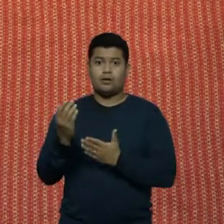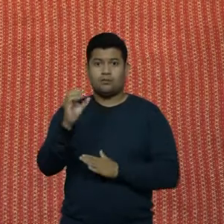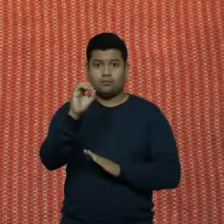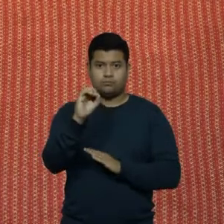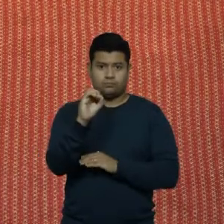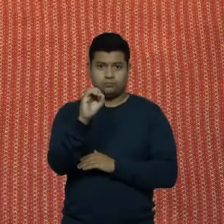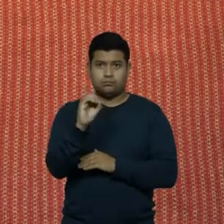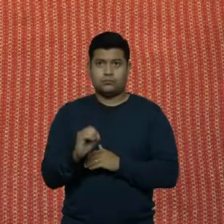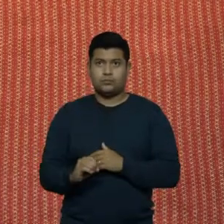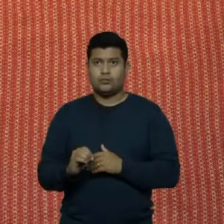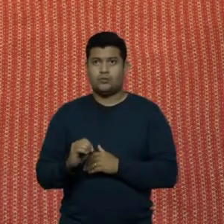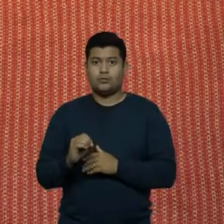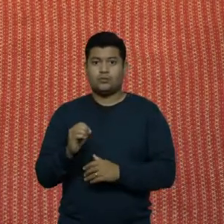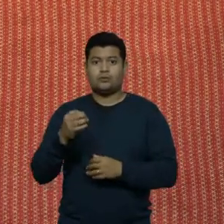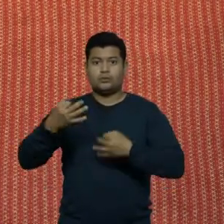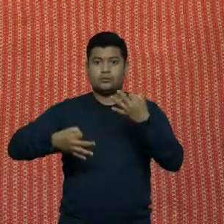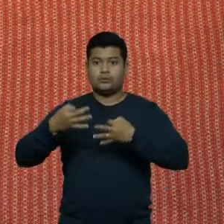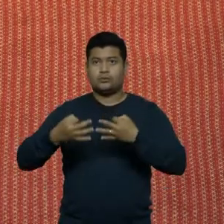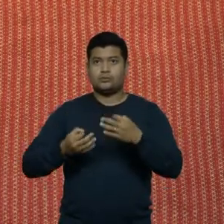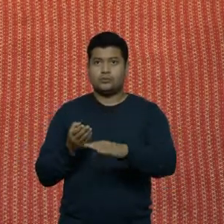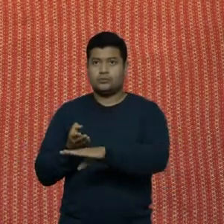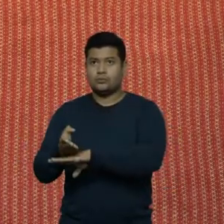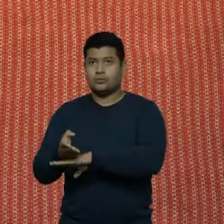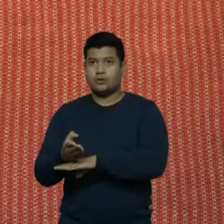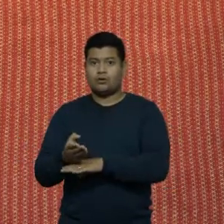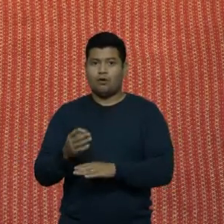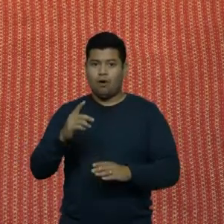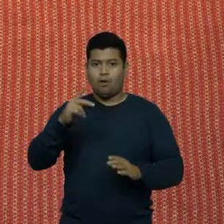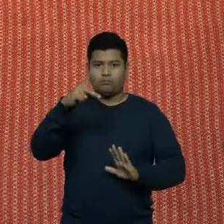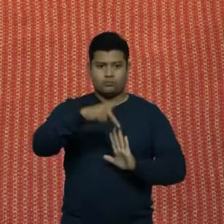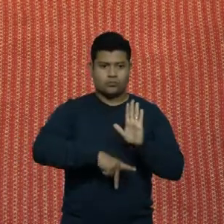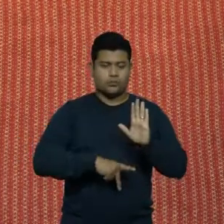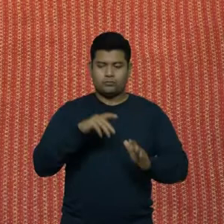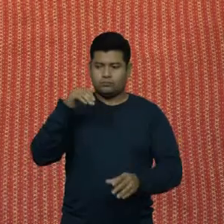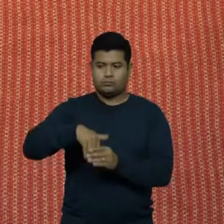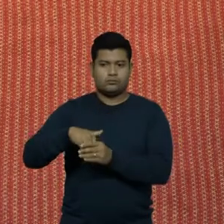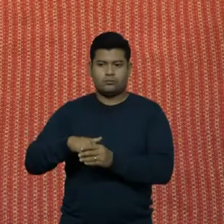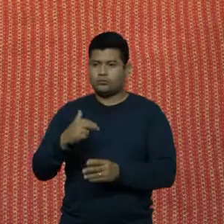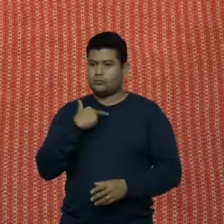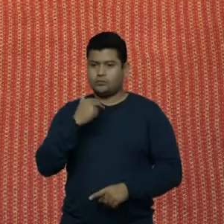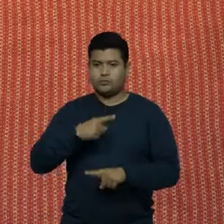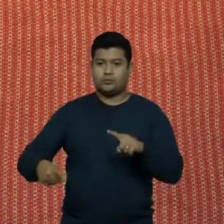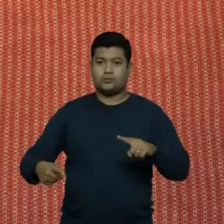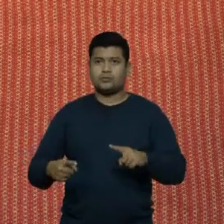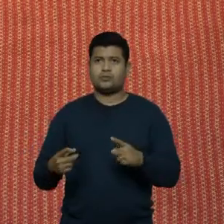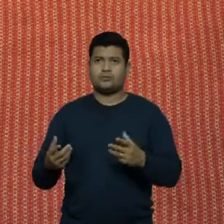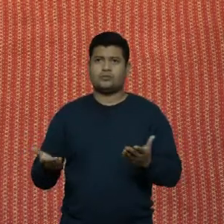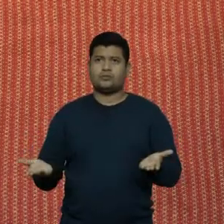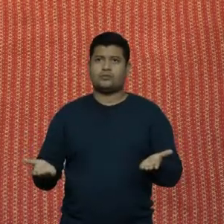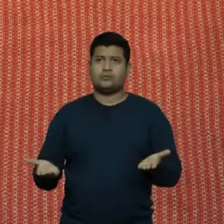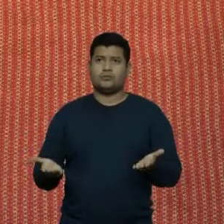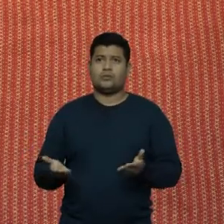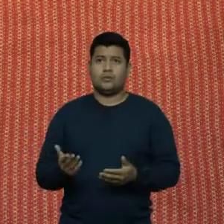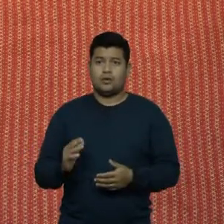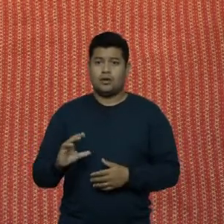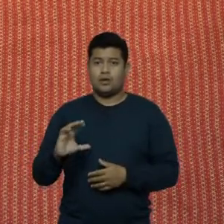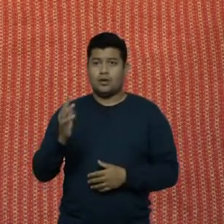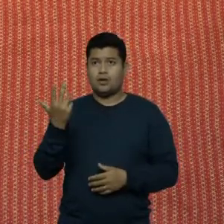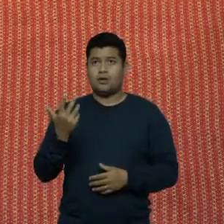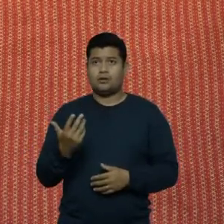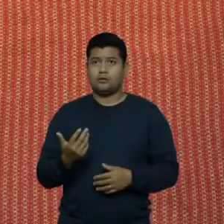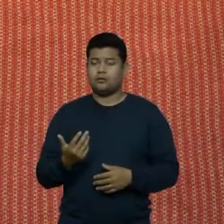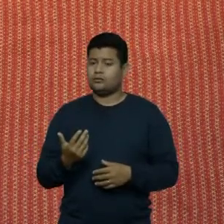procuro o gabinete da presidência Diga Que tal projeto não vai voltar só eu é um fato que deve ser